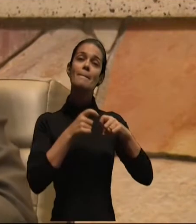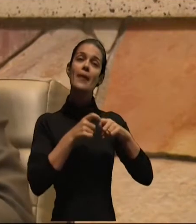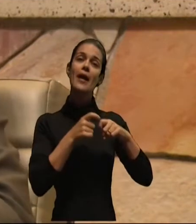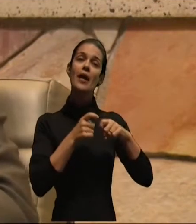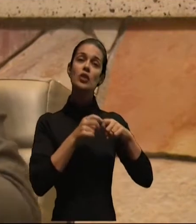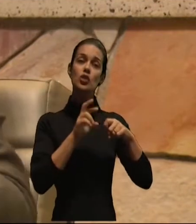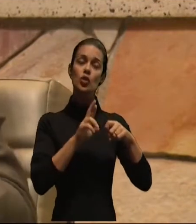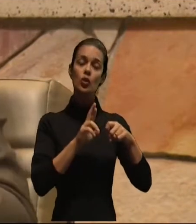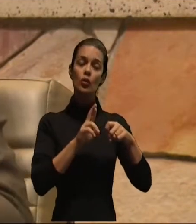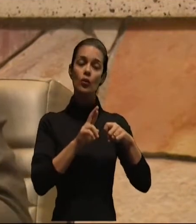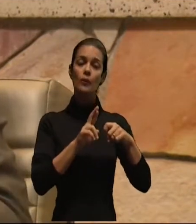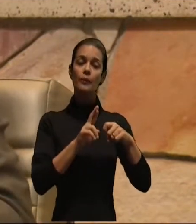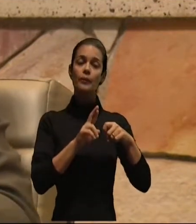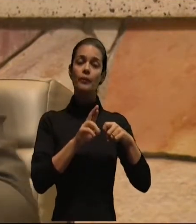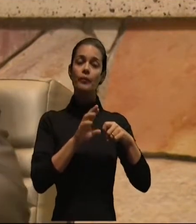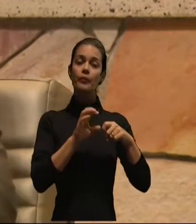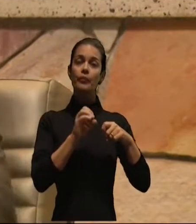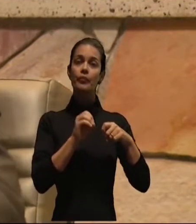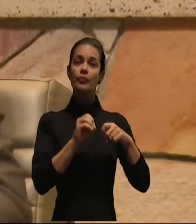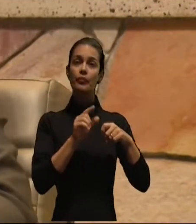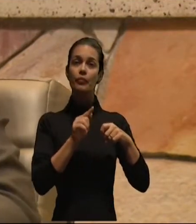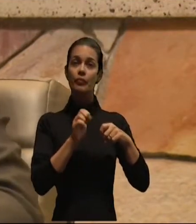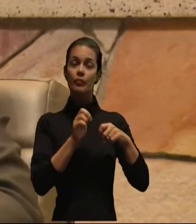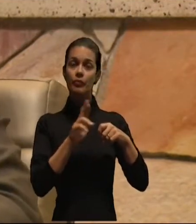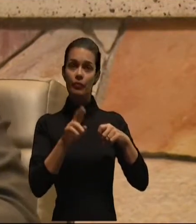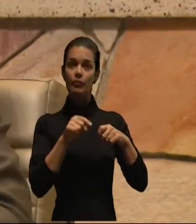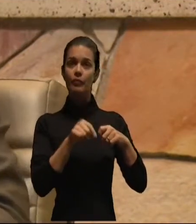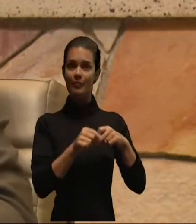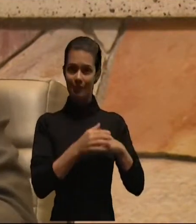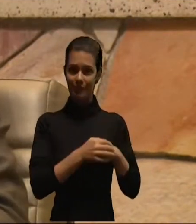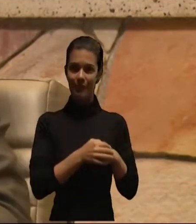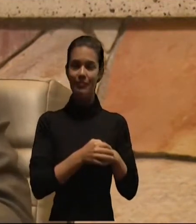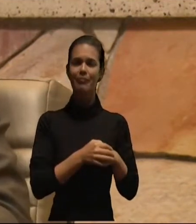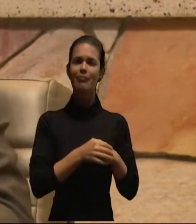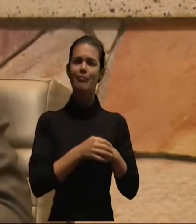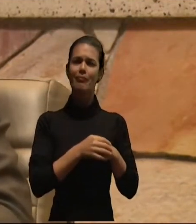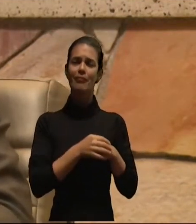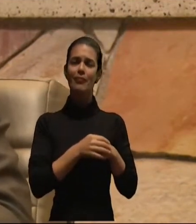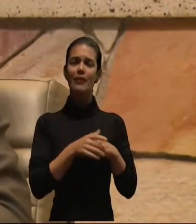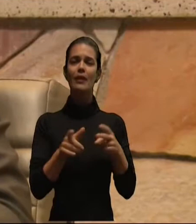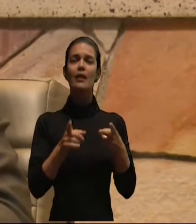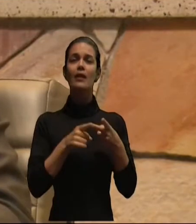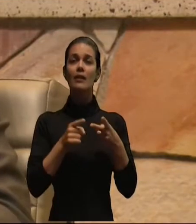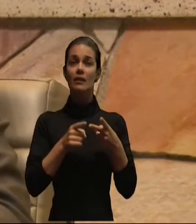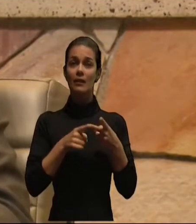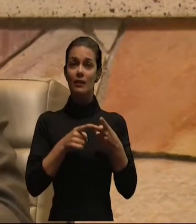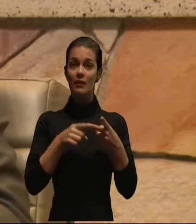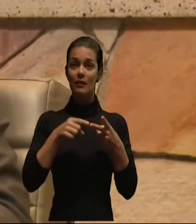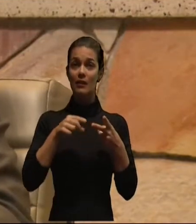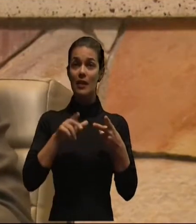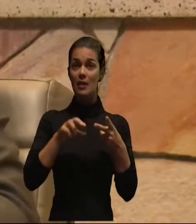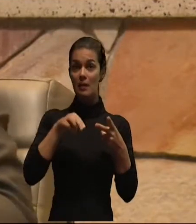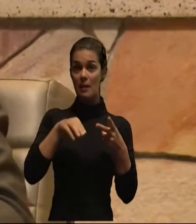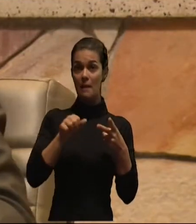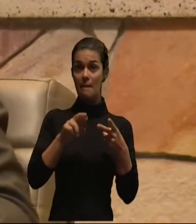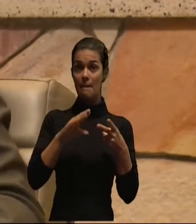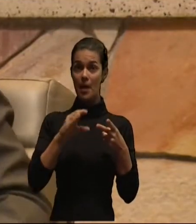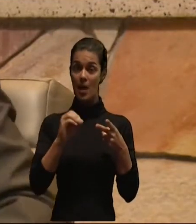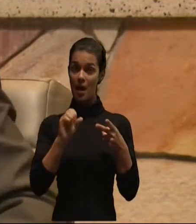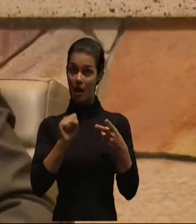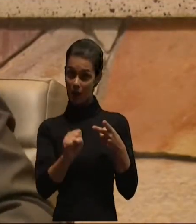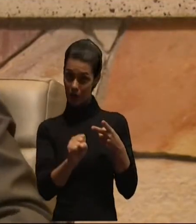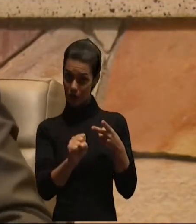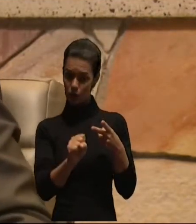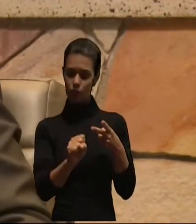nos cardíacos, ainda está investigando. Estamos orando intensamente por ele. O Marco está com a gente nas orações